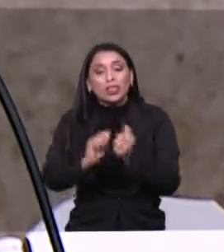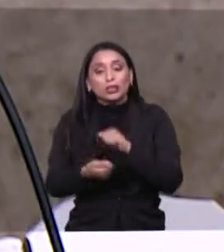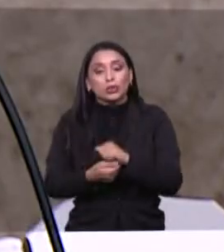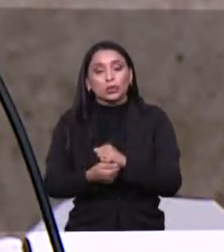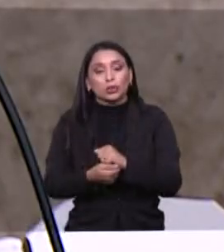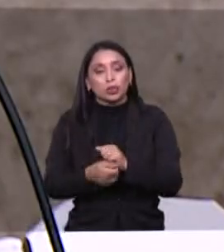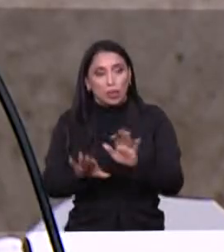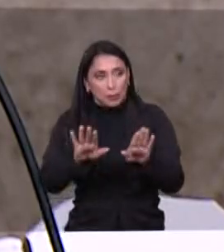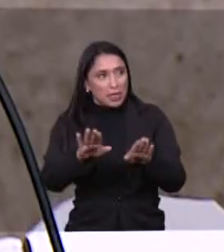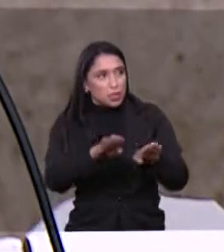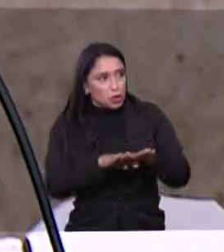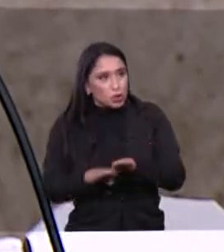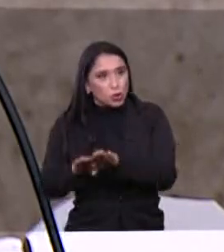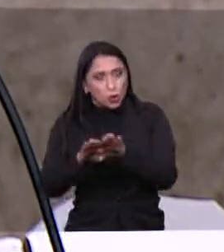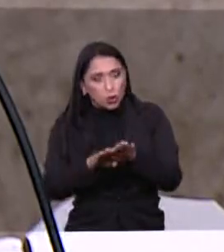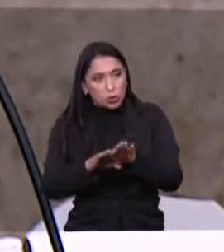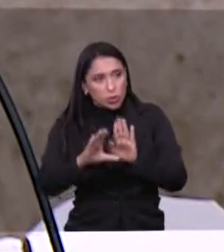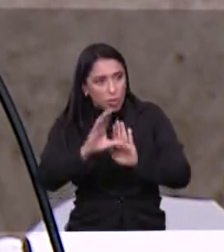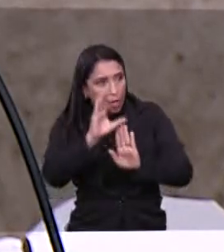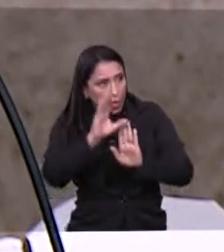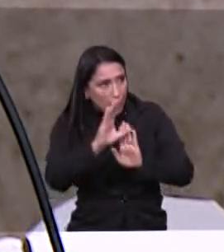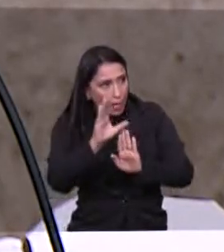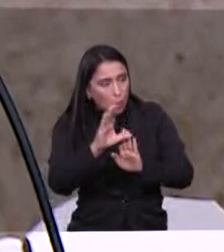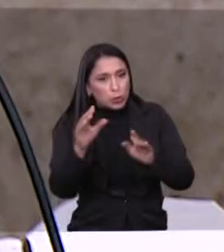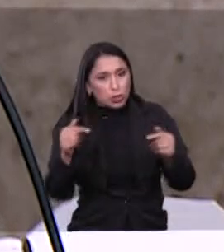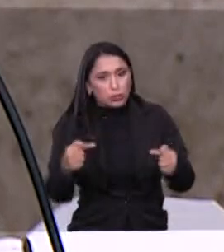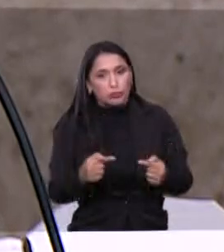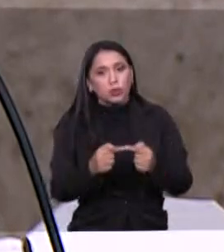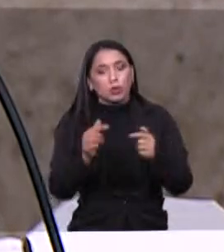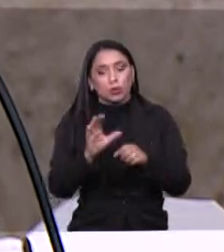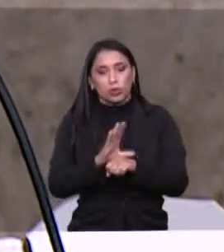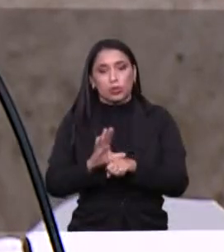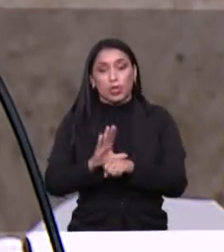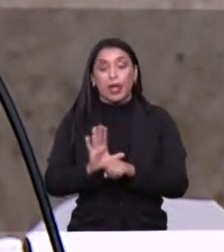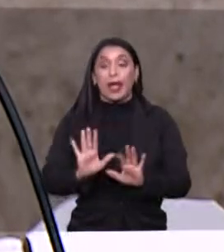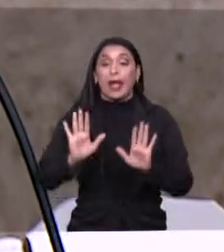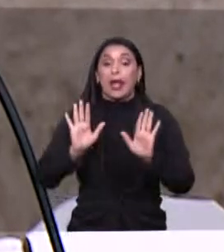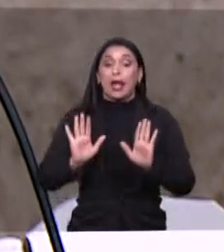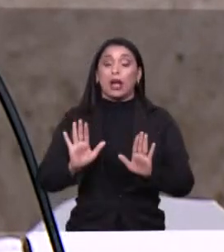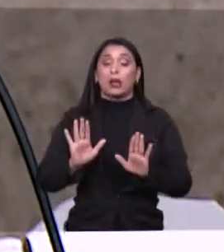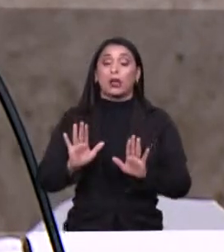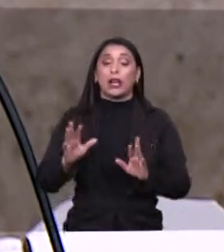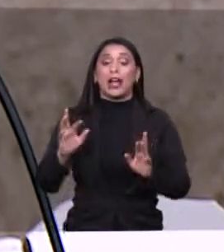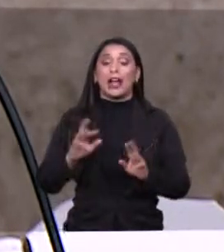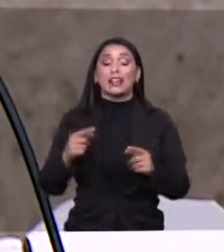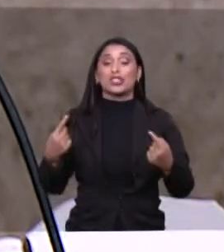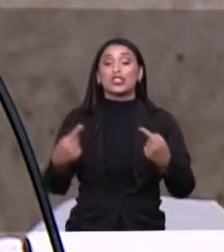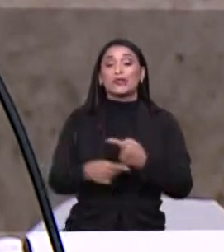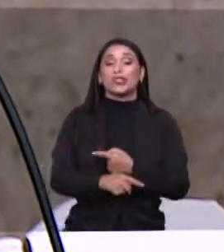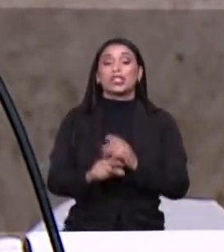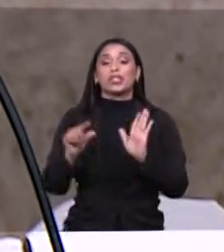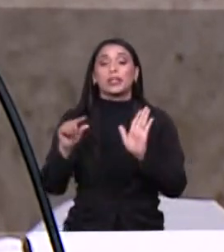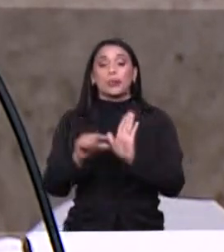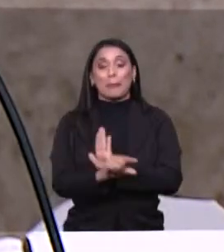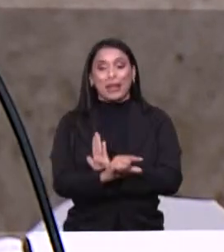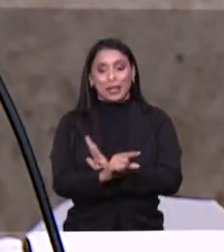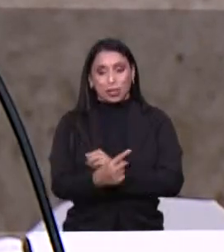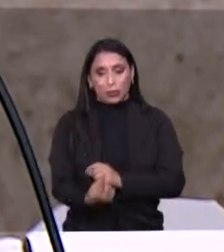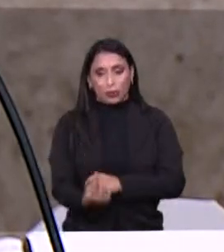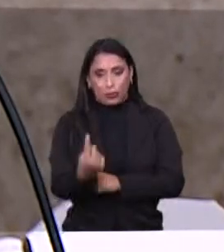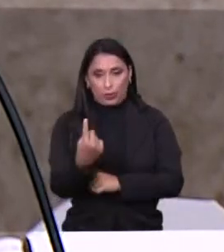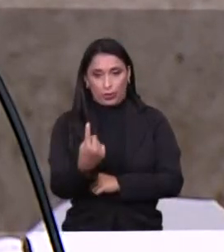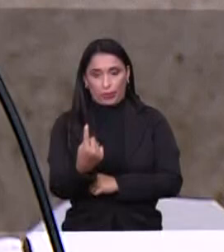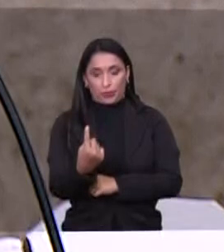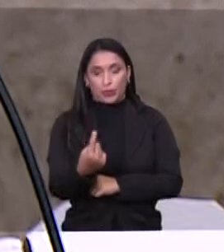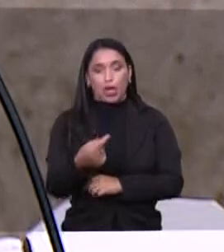pela constitucionalidade do caput. Agora, o ministro Alexandre também. A divergência surge no parágrafo único,